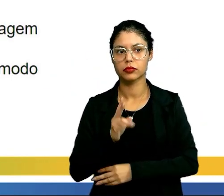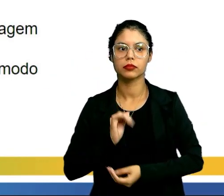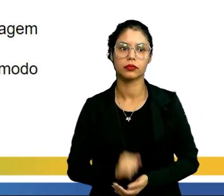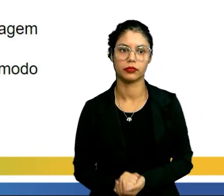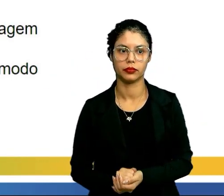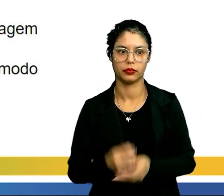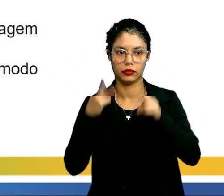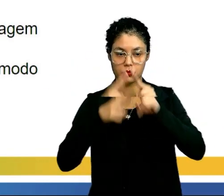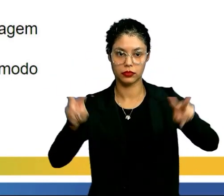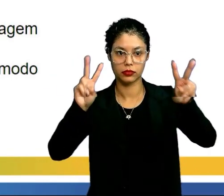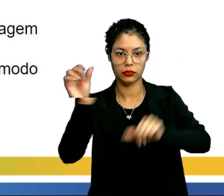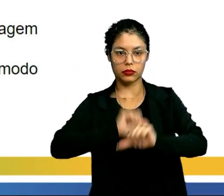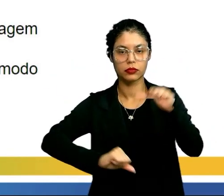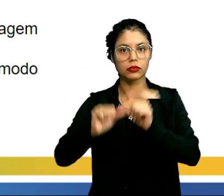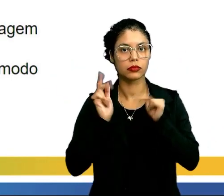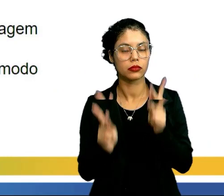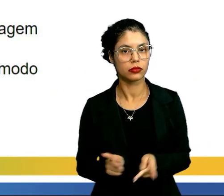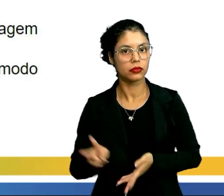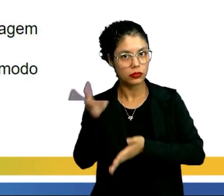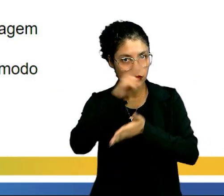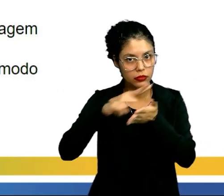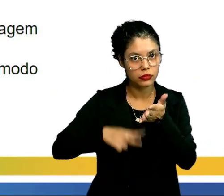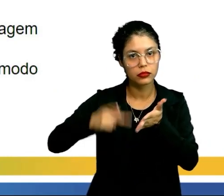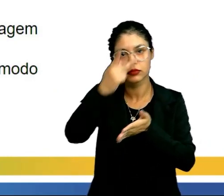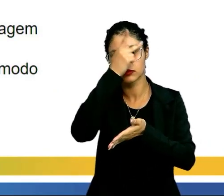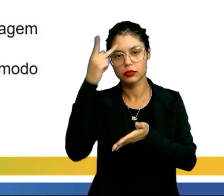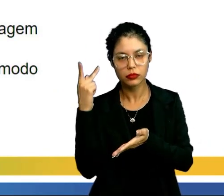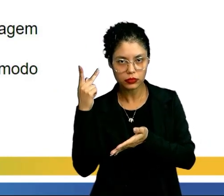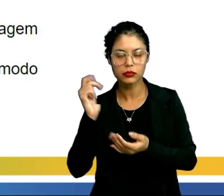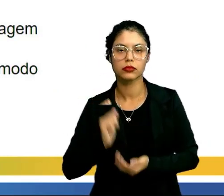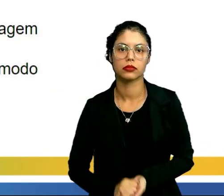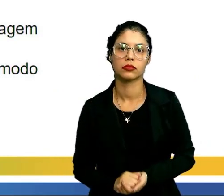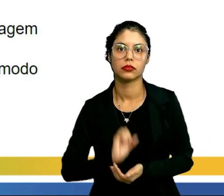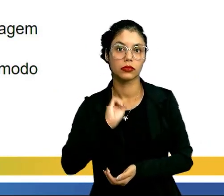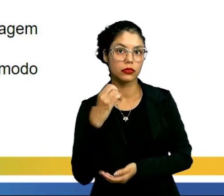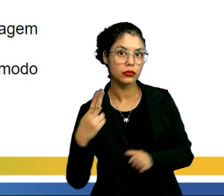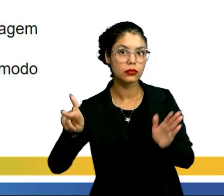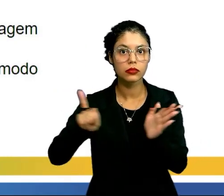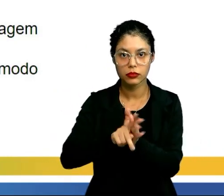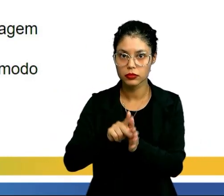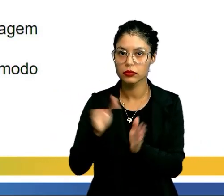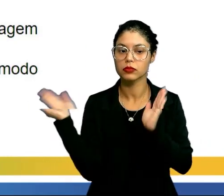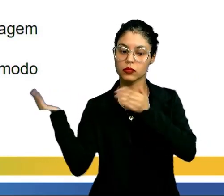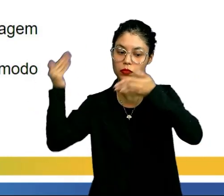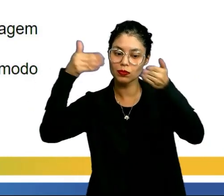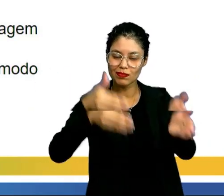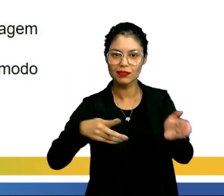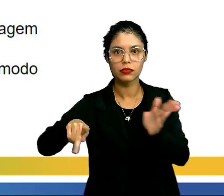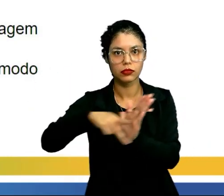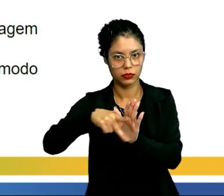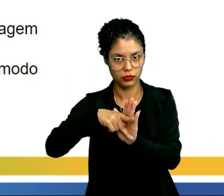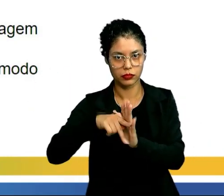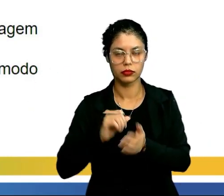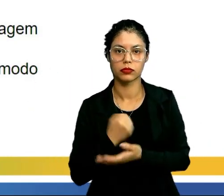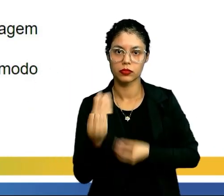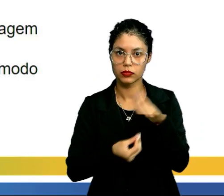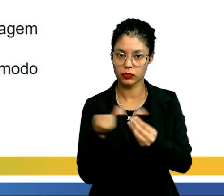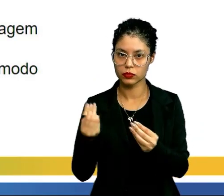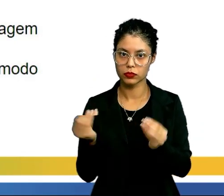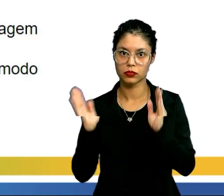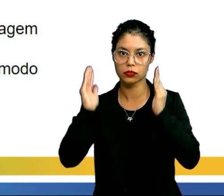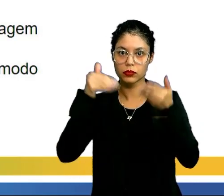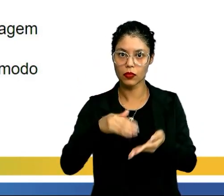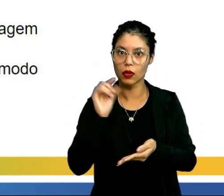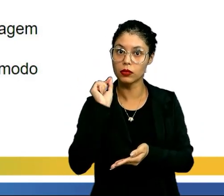quase sempre, visa mudar o comportamento do leitor ou mesmo de um público-alvo específico, com o objetivo